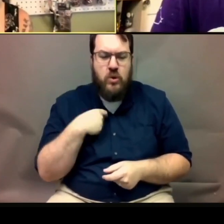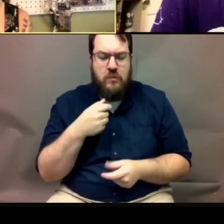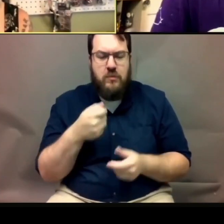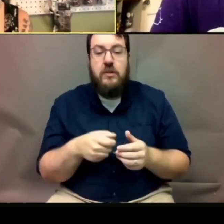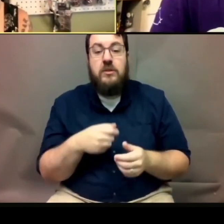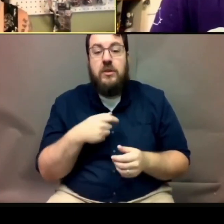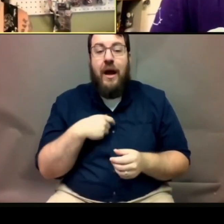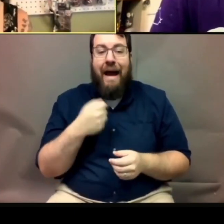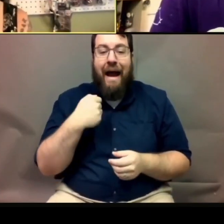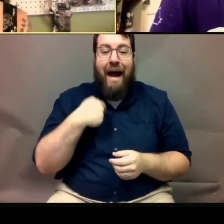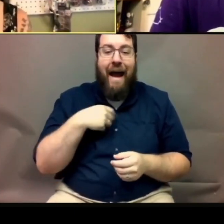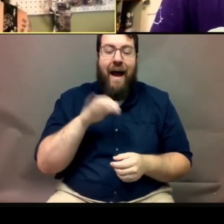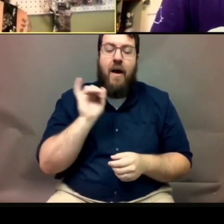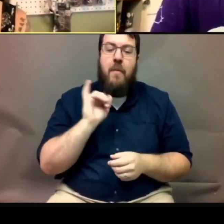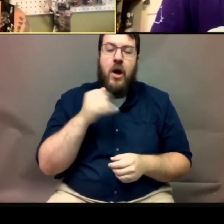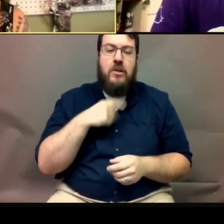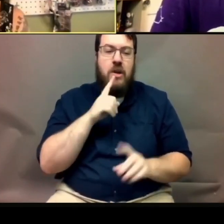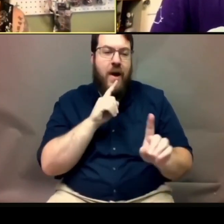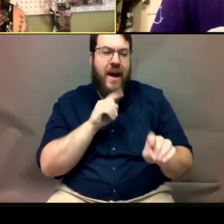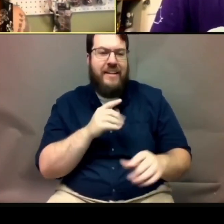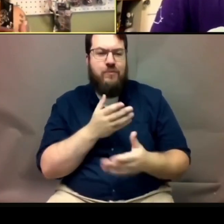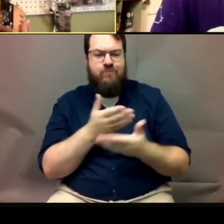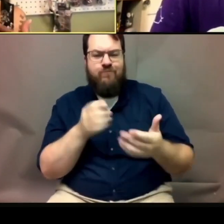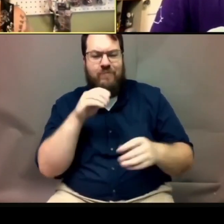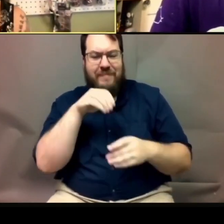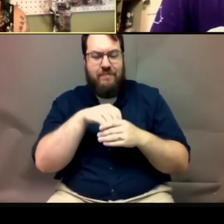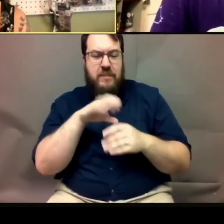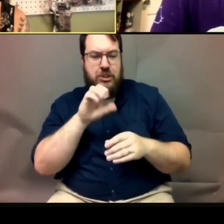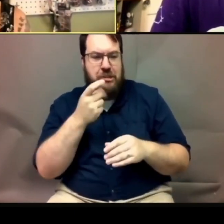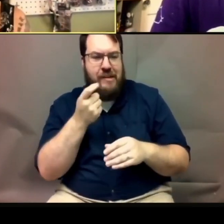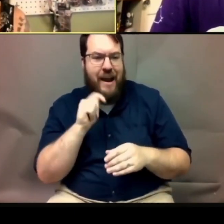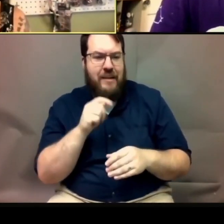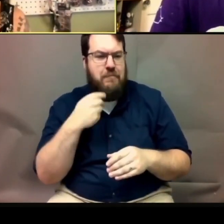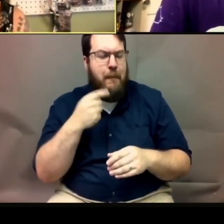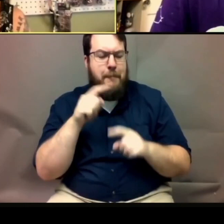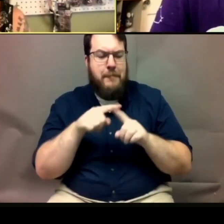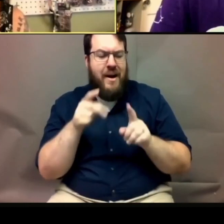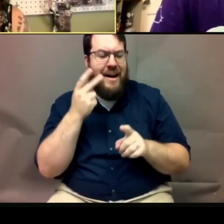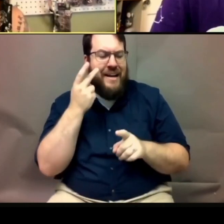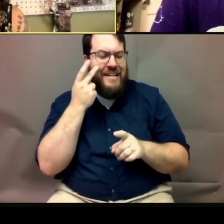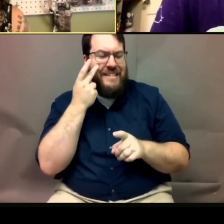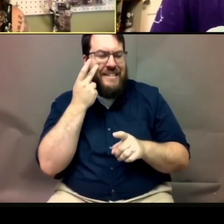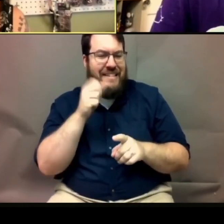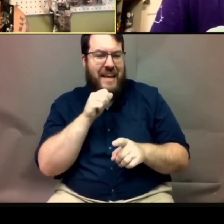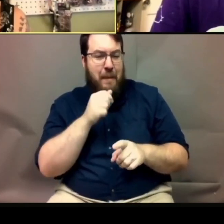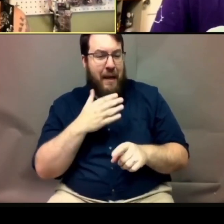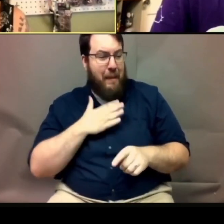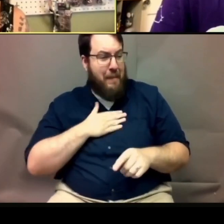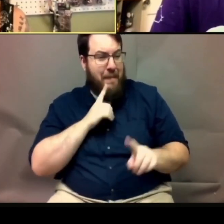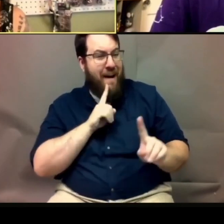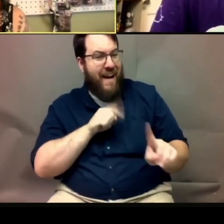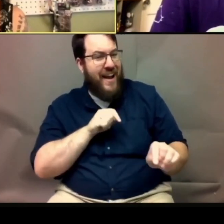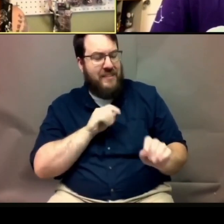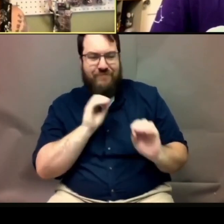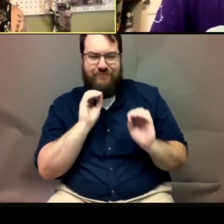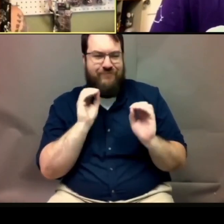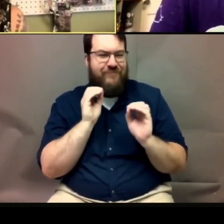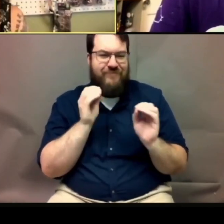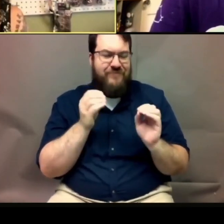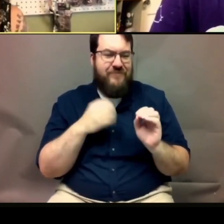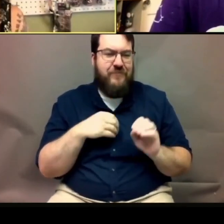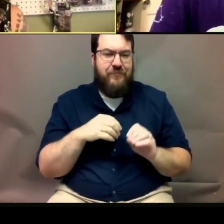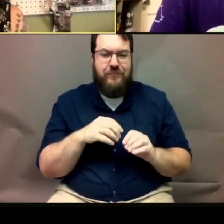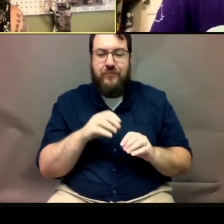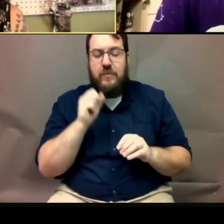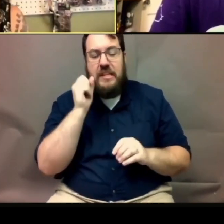Então, só um minutinho. Eu também estou respondendo aqui as perguntas no chat, mas não vejo as minhas respostas. Então, eu só queria falar